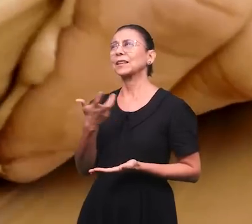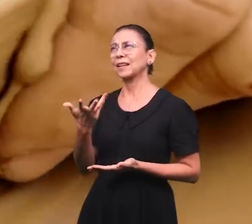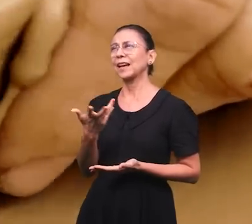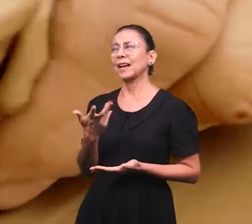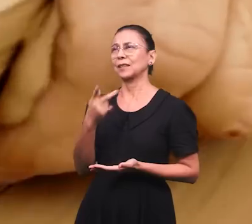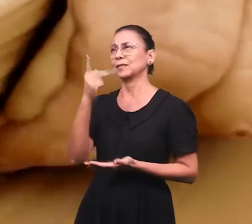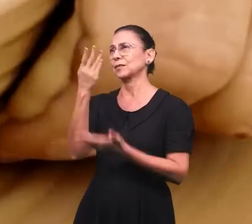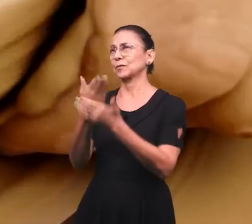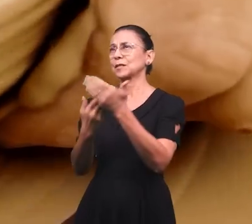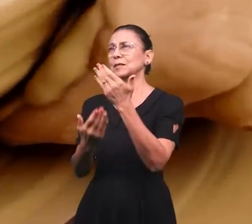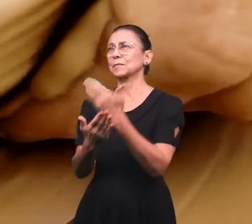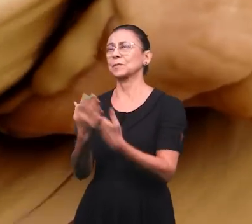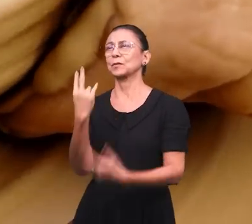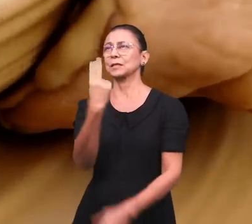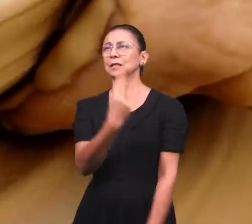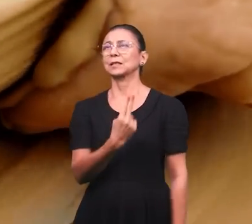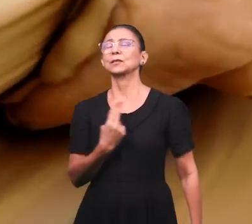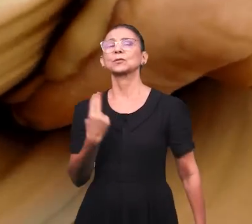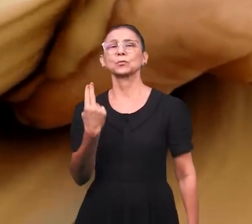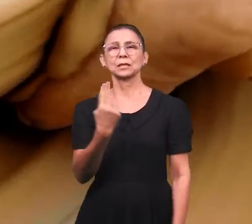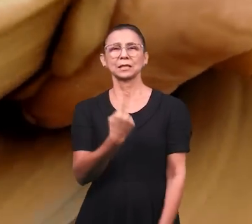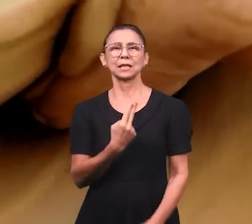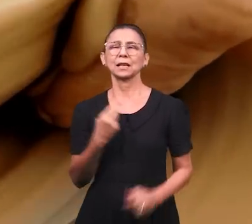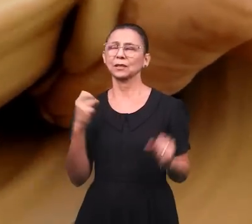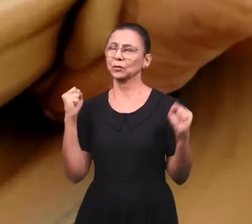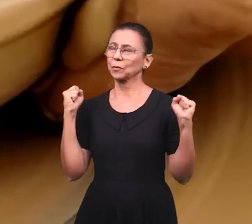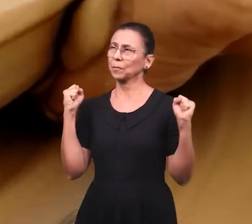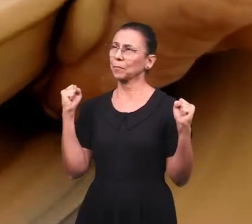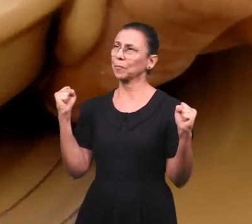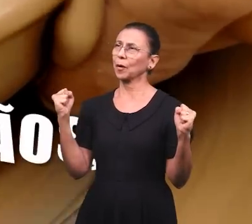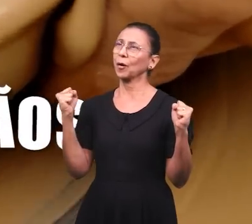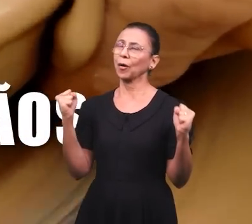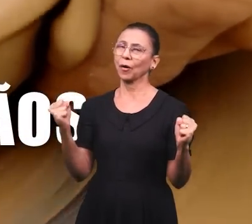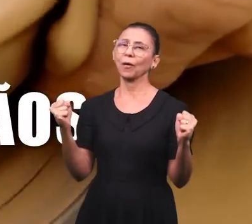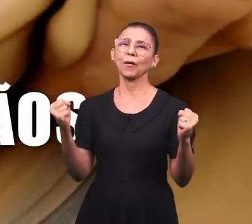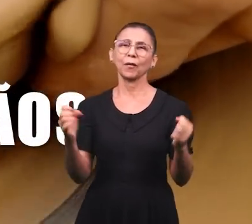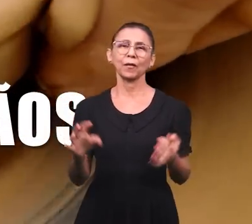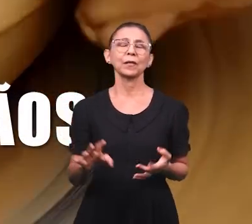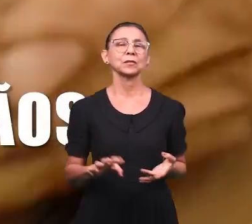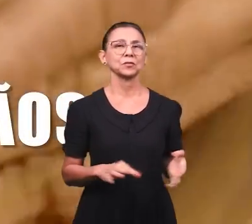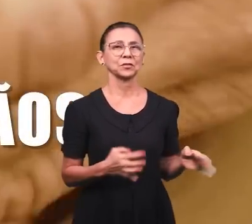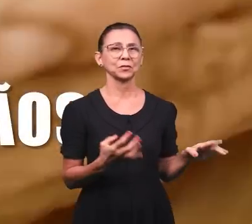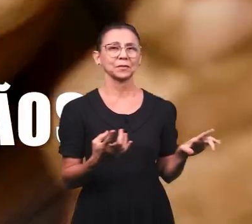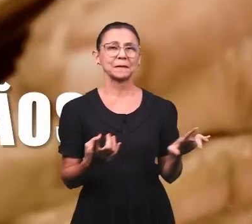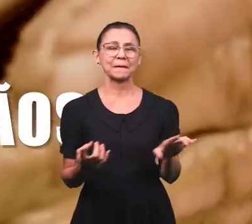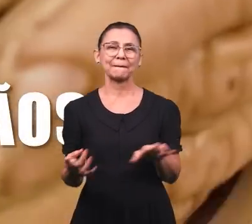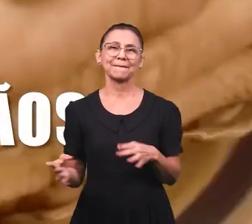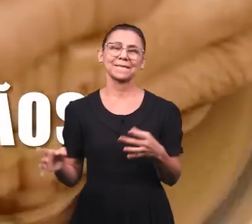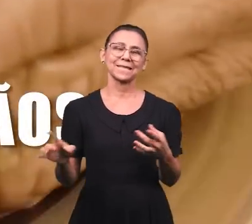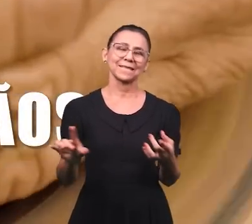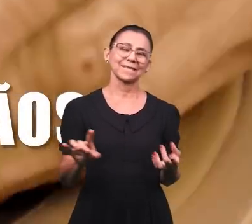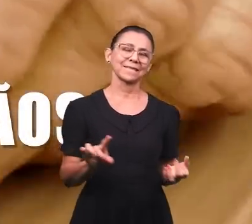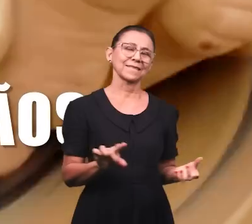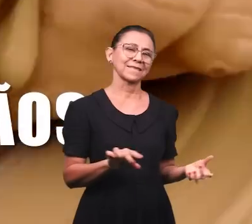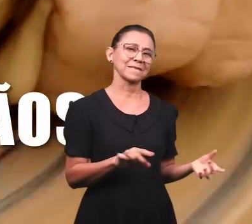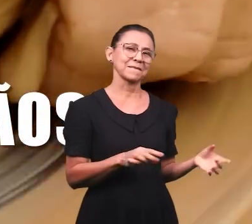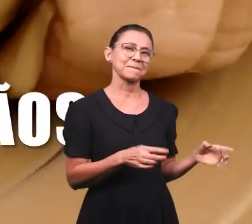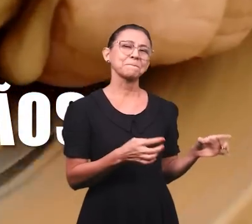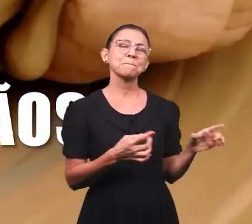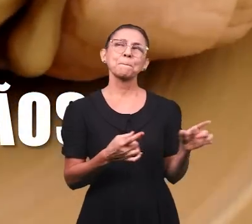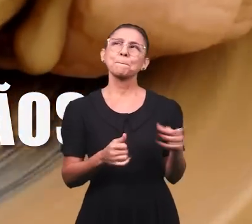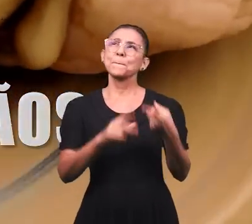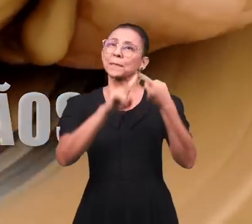um vaso para ti, frágil barro em